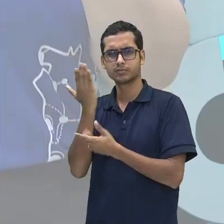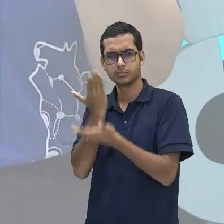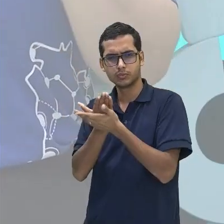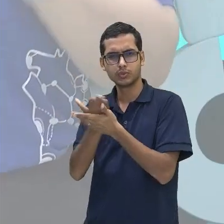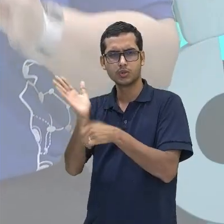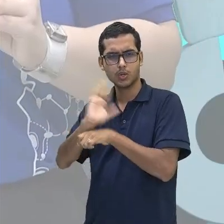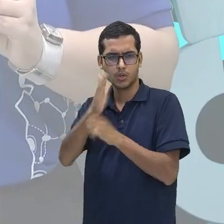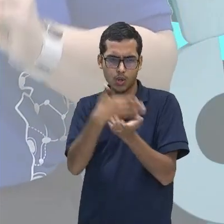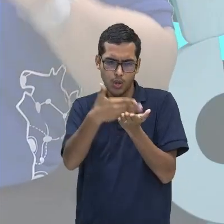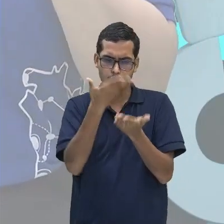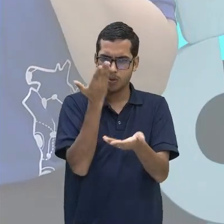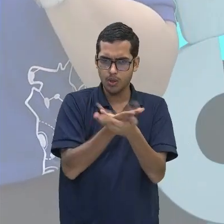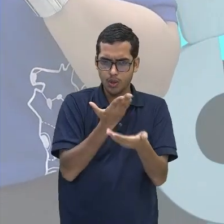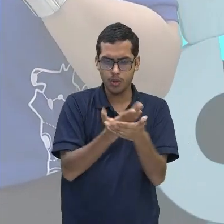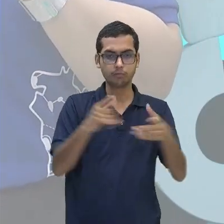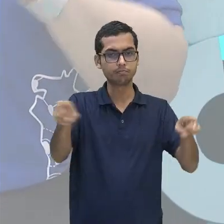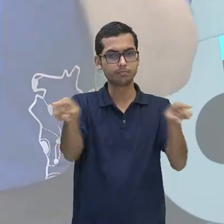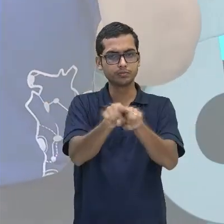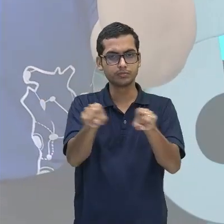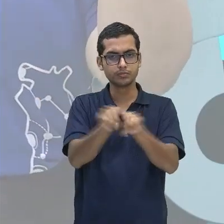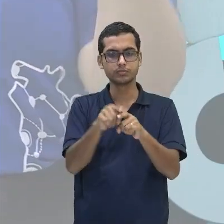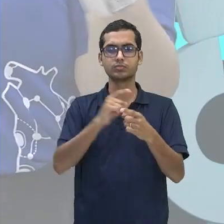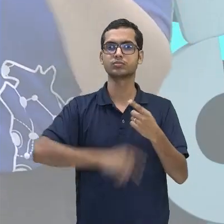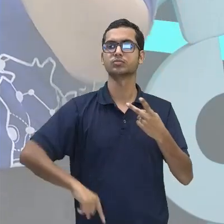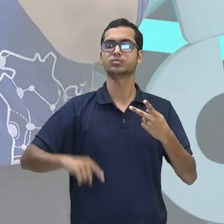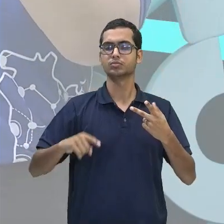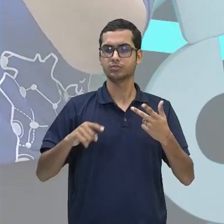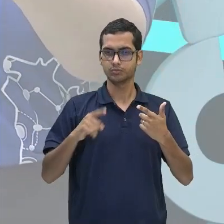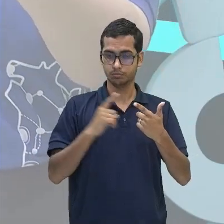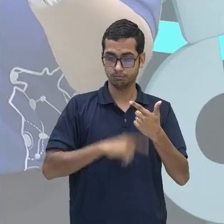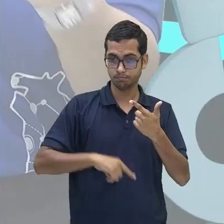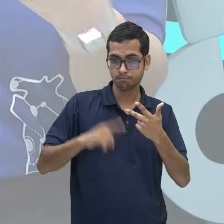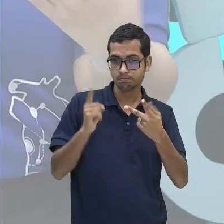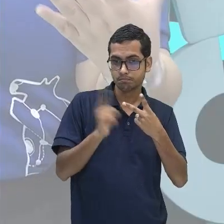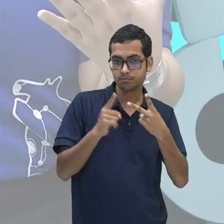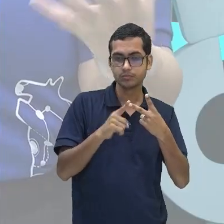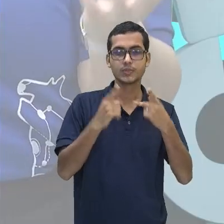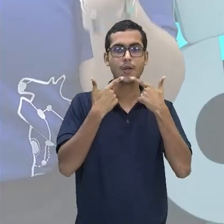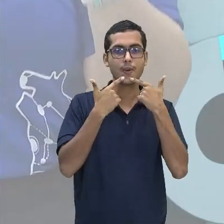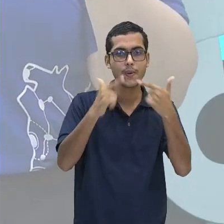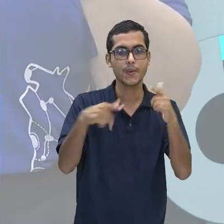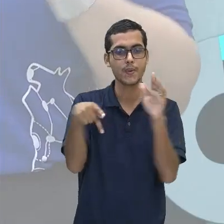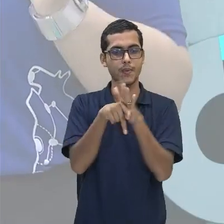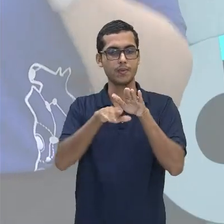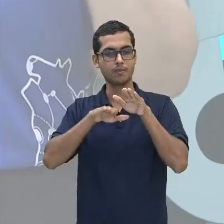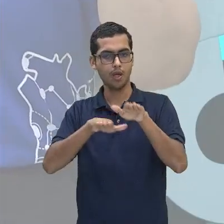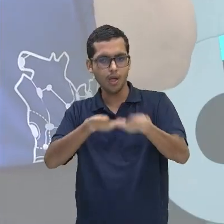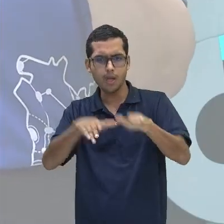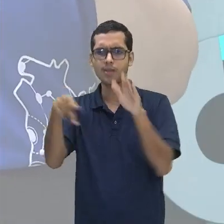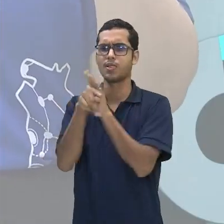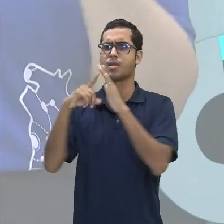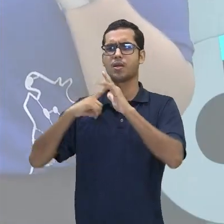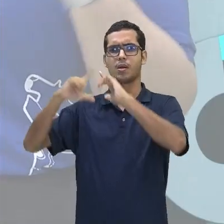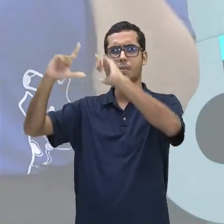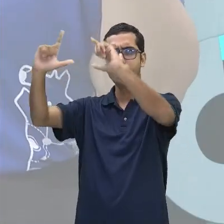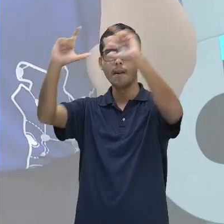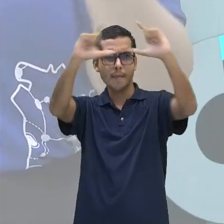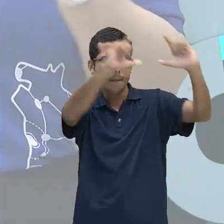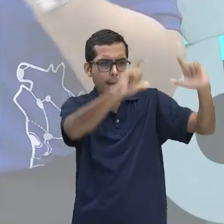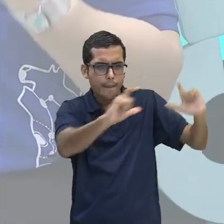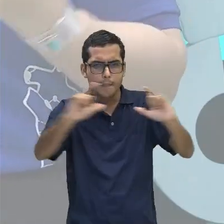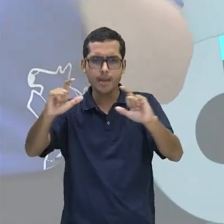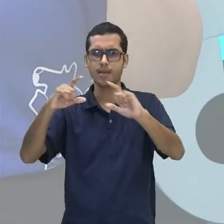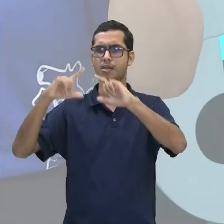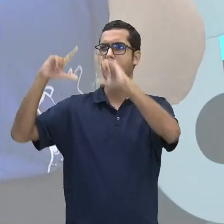aula. A linguagem também pode ser esta que está presente no trânsito, em que cada conjunto de placas se